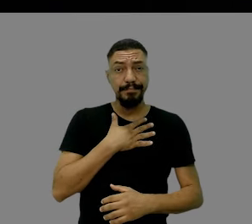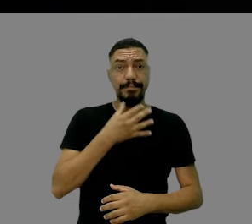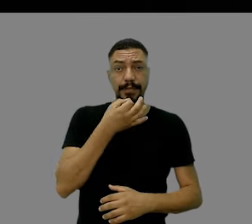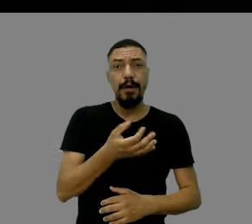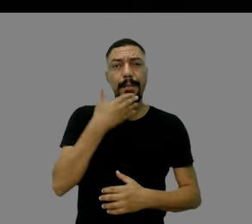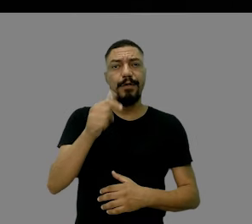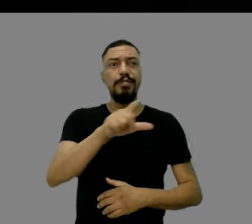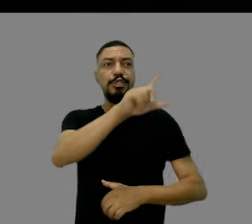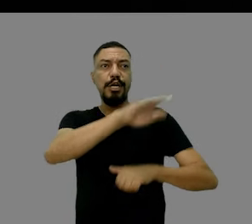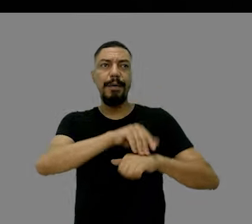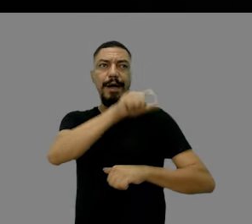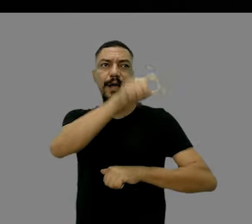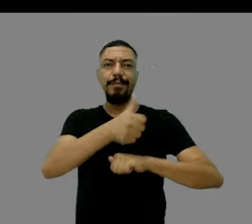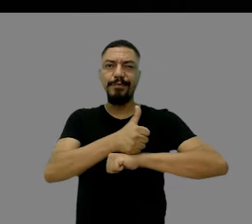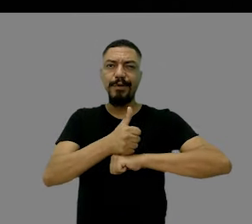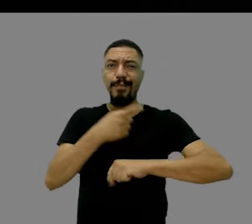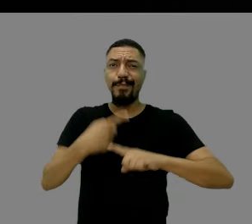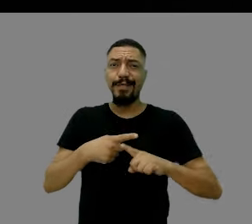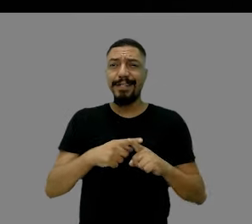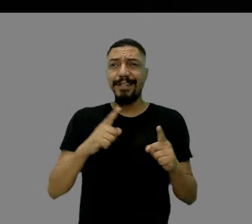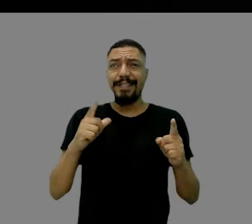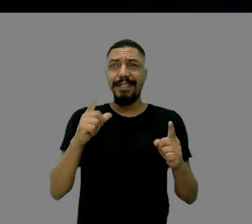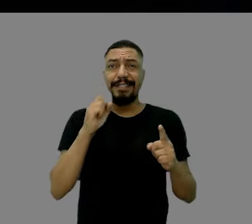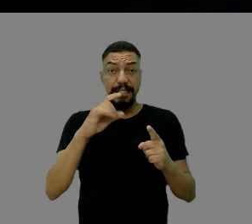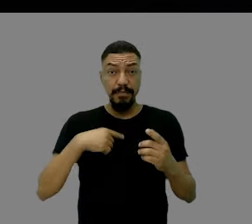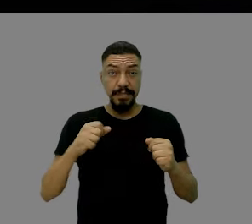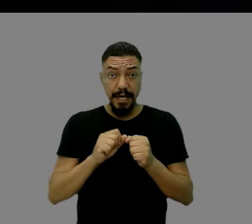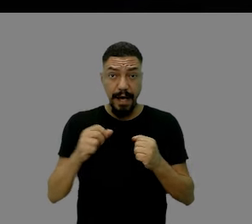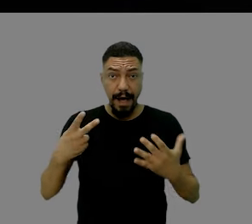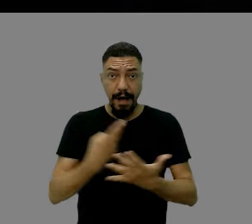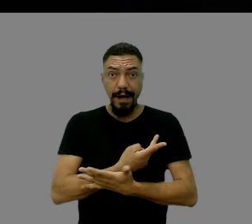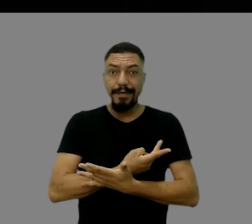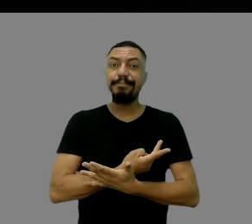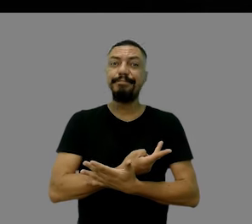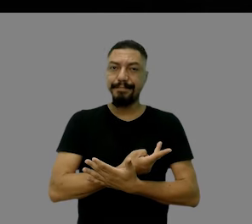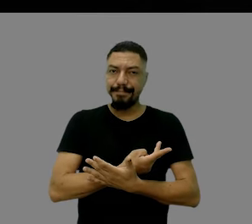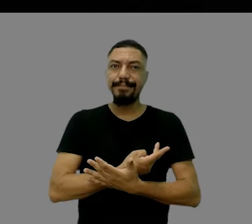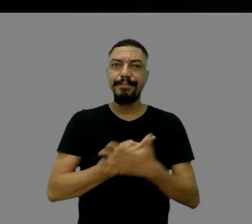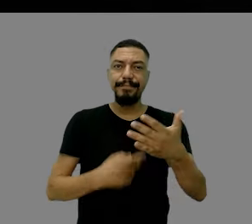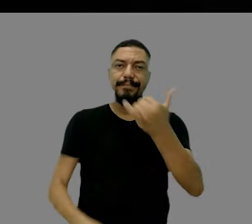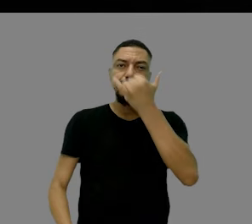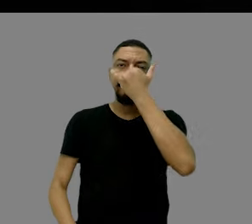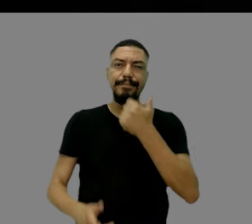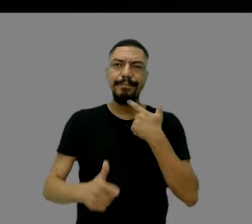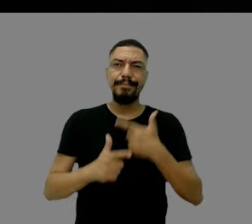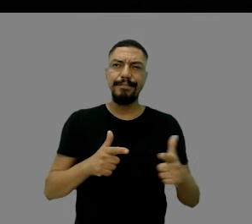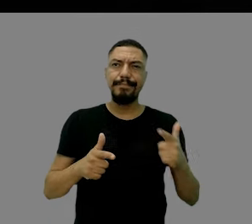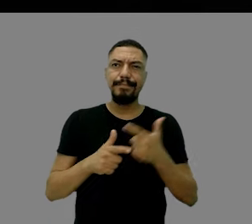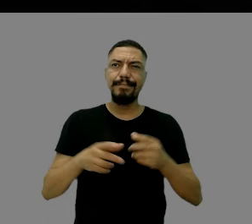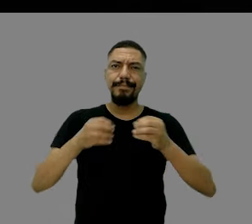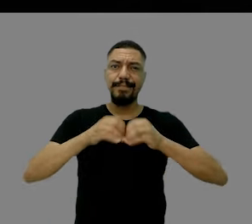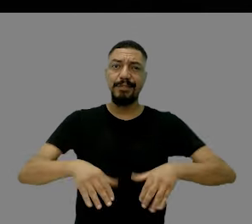certeza, porque isso envolve, se você fizer errado, eu acho que a questão é essa, se você fizer errado, vai gerar um prejuízo para